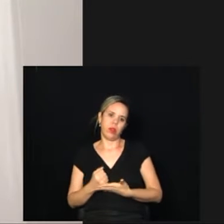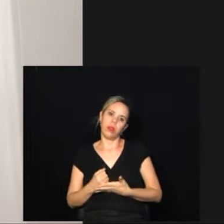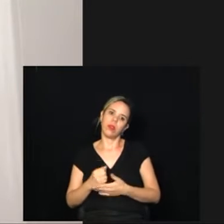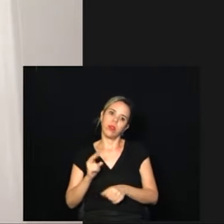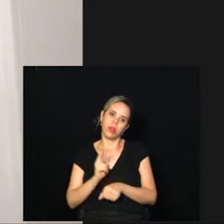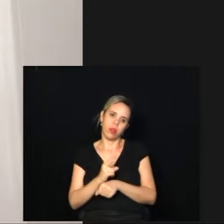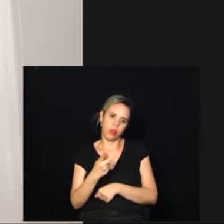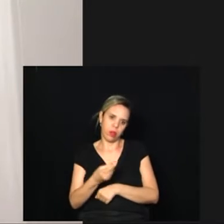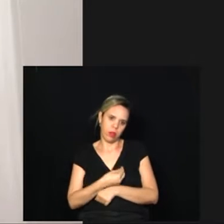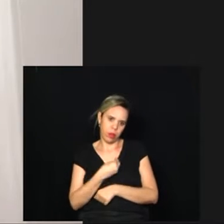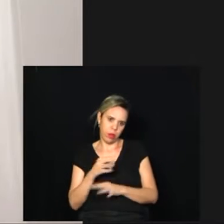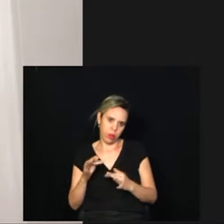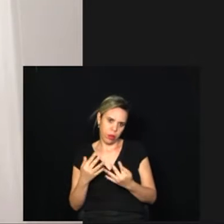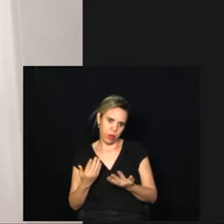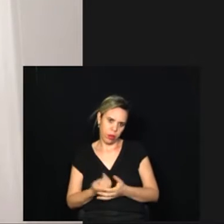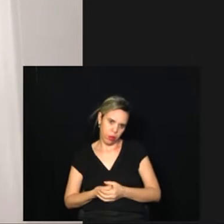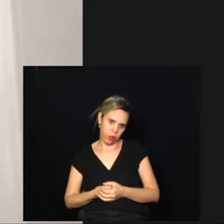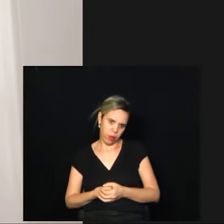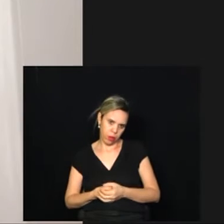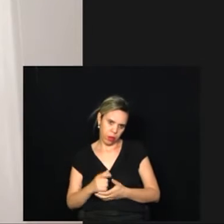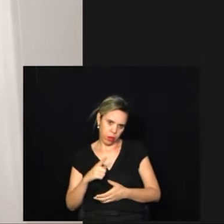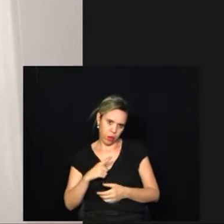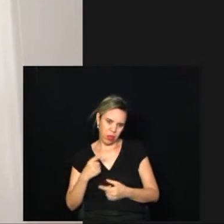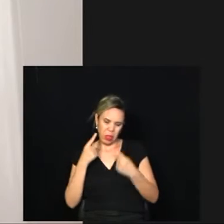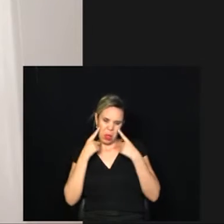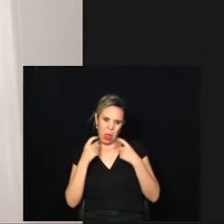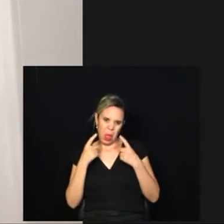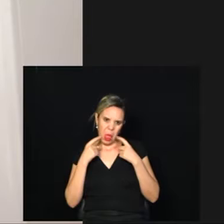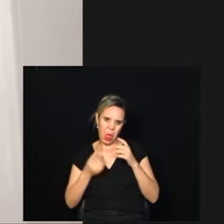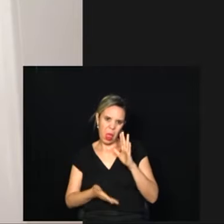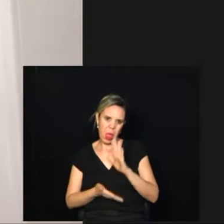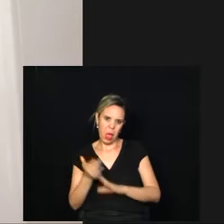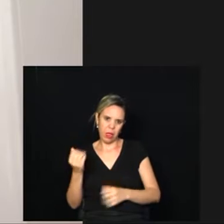da minha família. Então eu tinha crise de choro antes de sair do